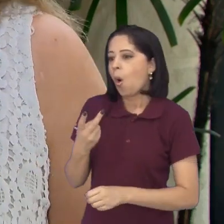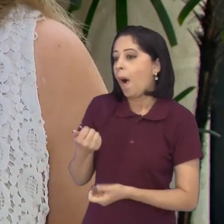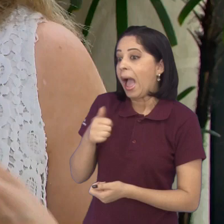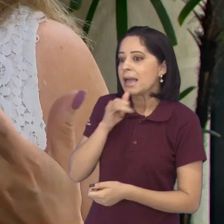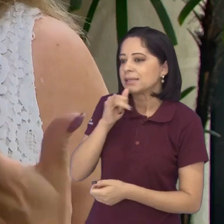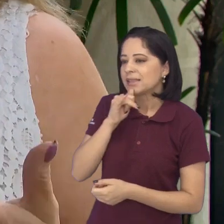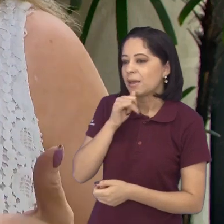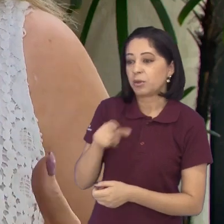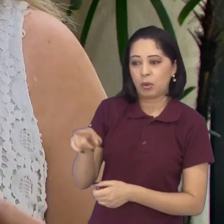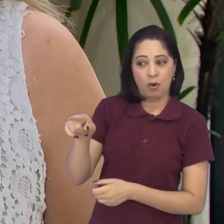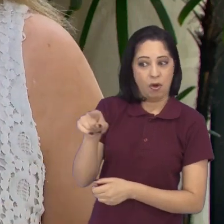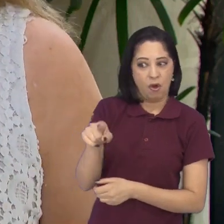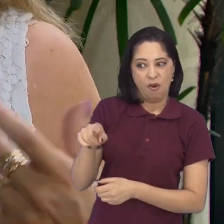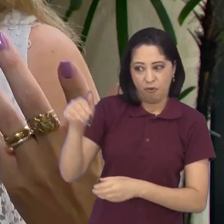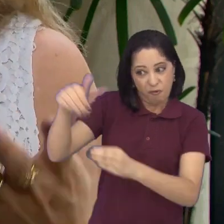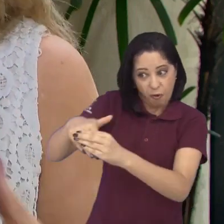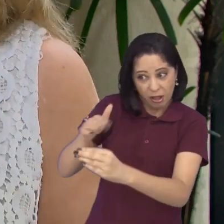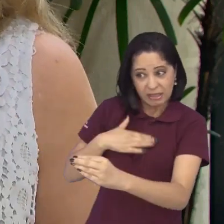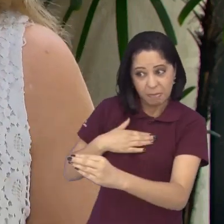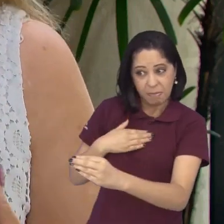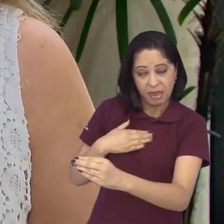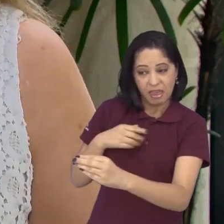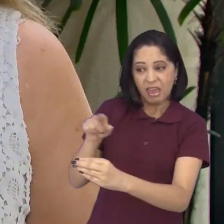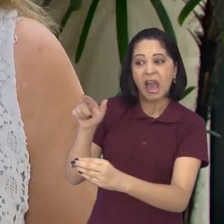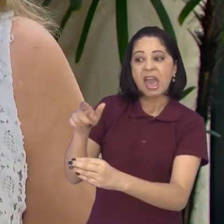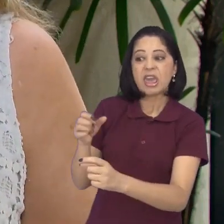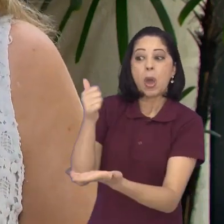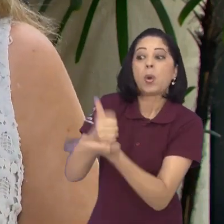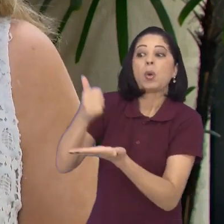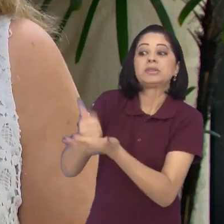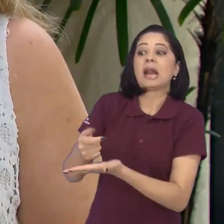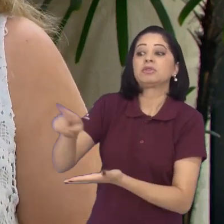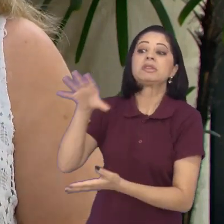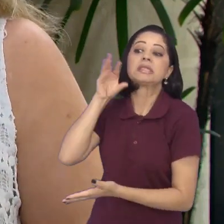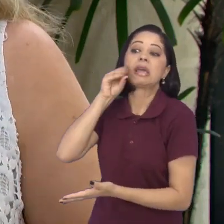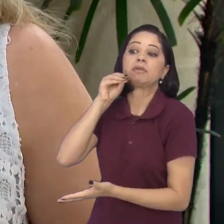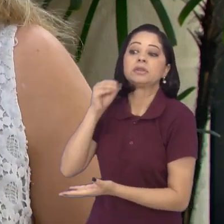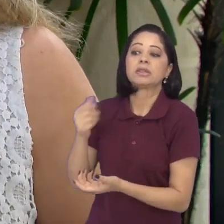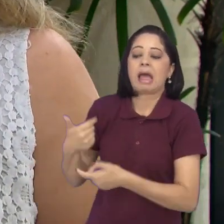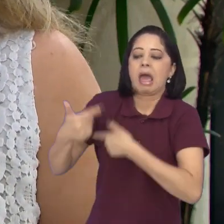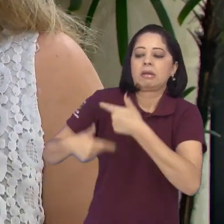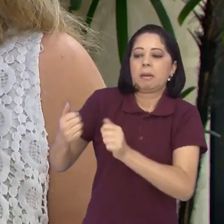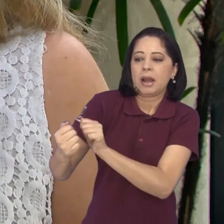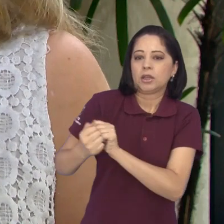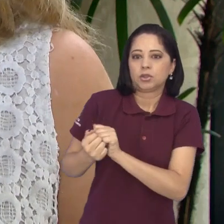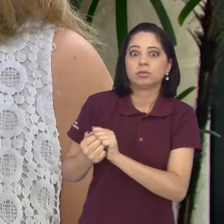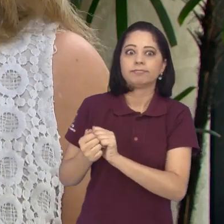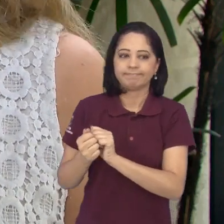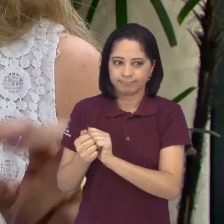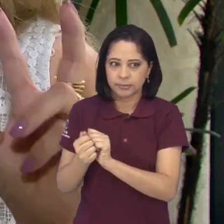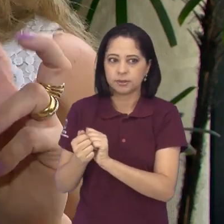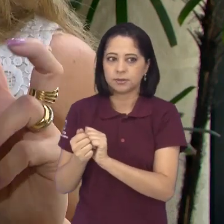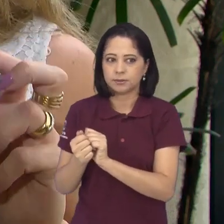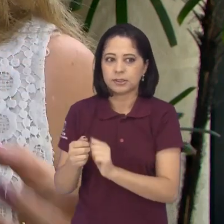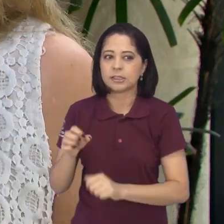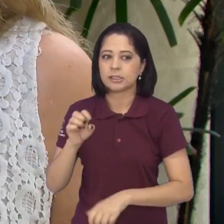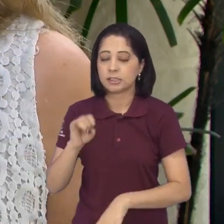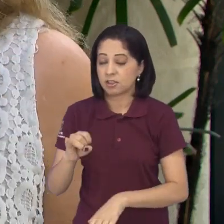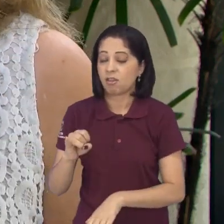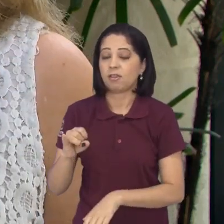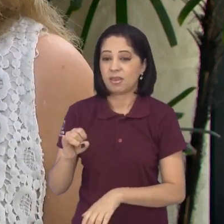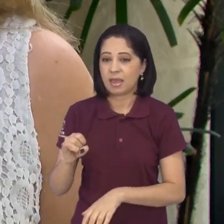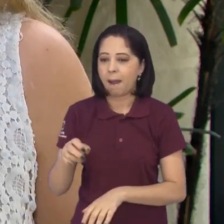dentário, pode ser um cargo no poder público. Então, desde que a pessoa saiba do chamado